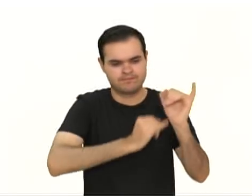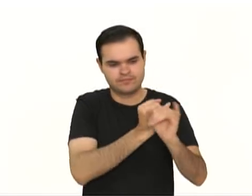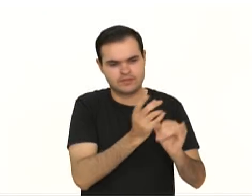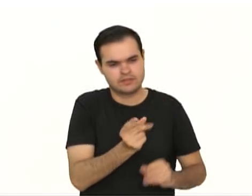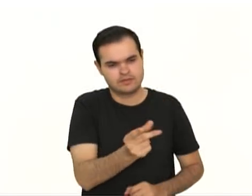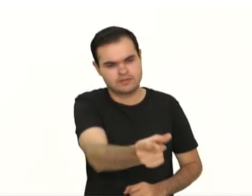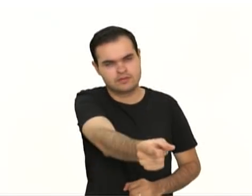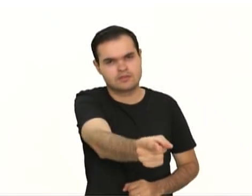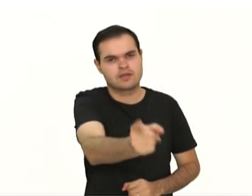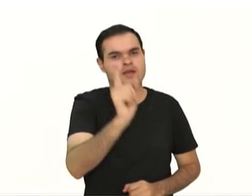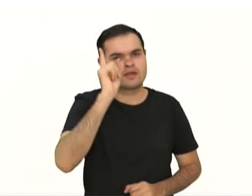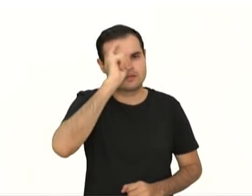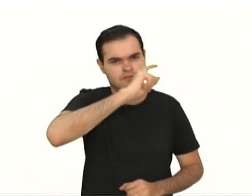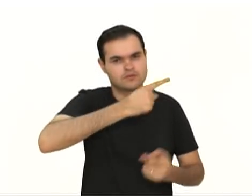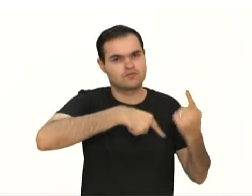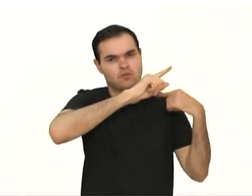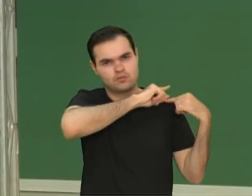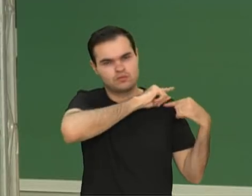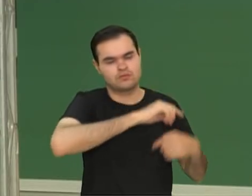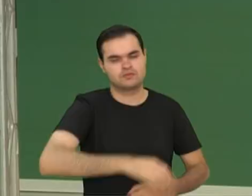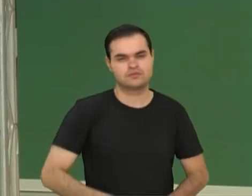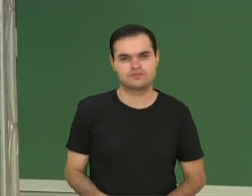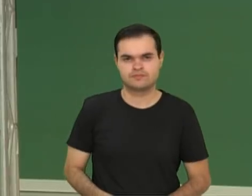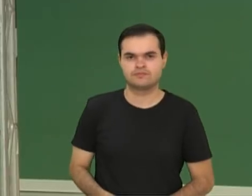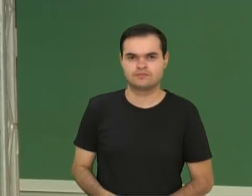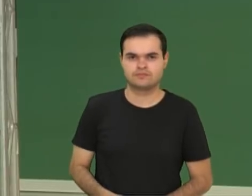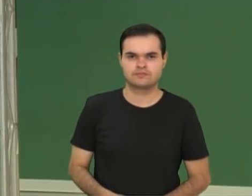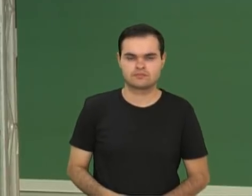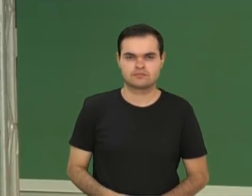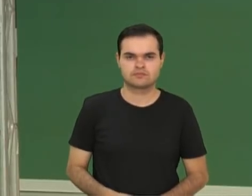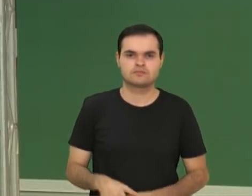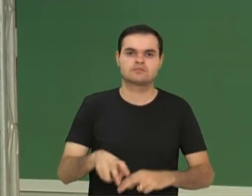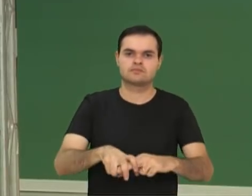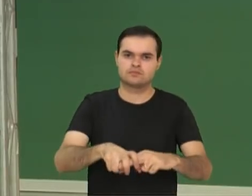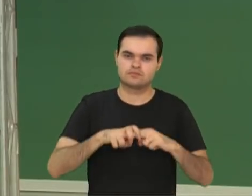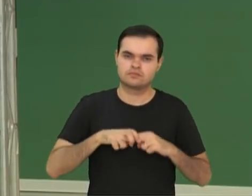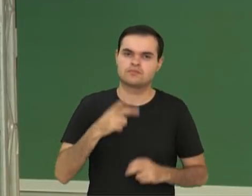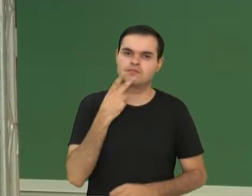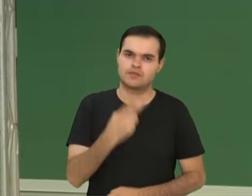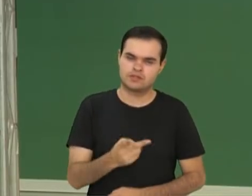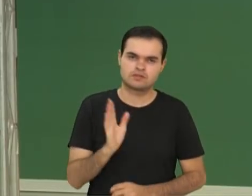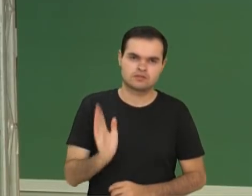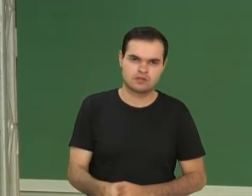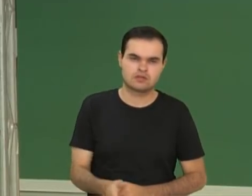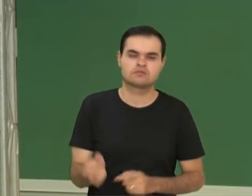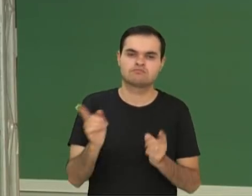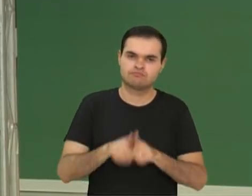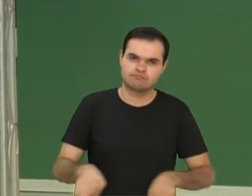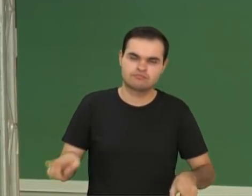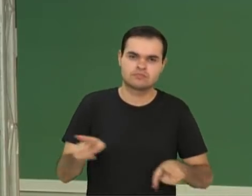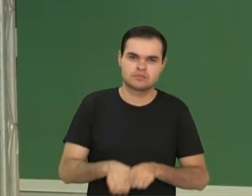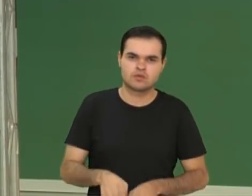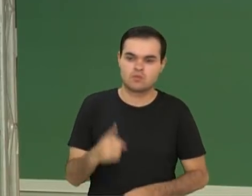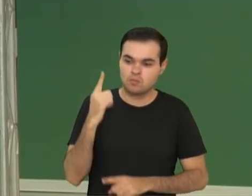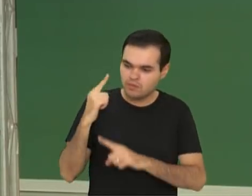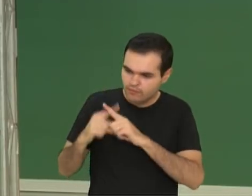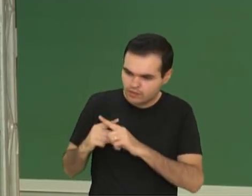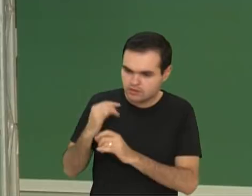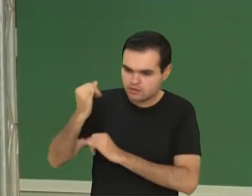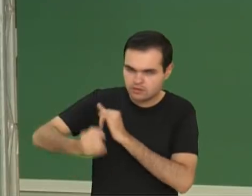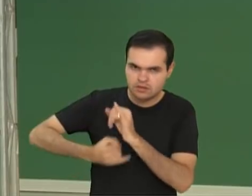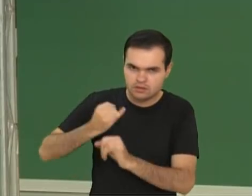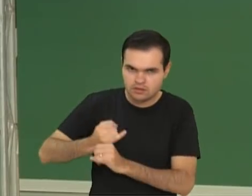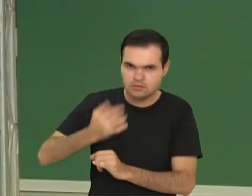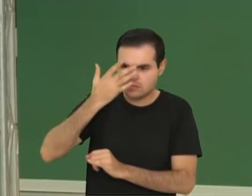difícil voltar atrás. Como já disse e repito, uma vez na internet sempre alguém vai salvar e vai